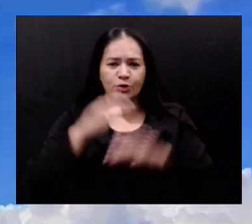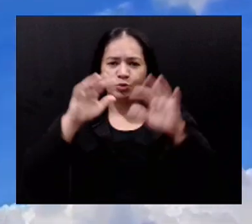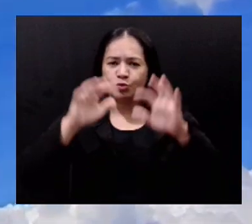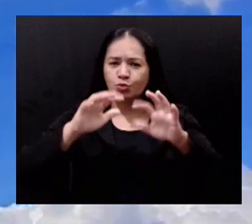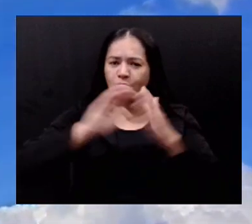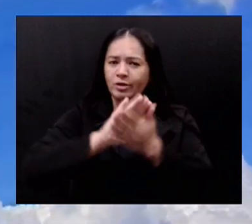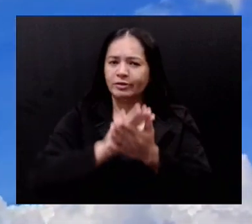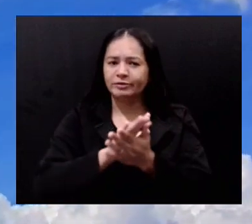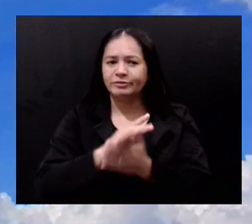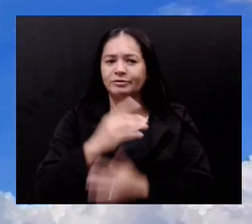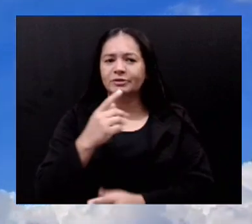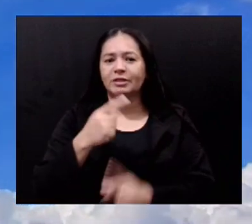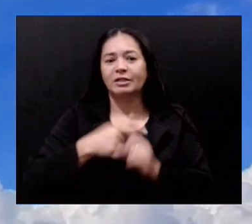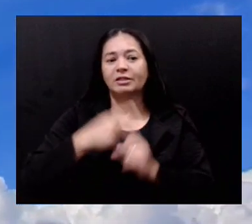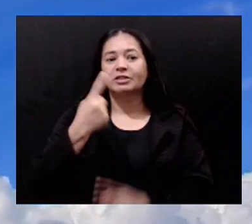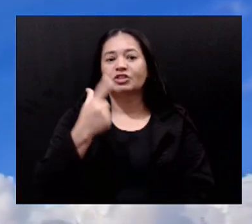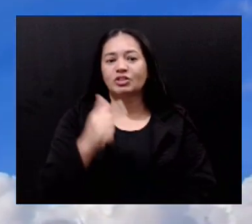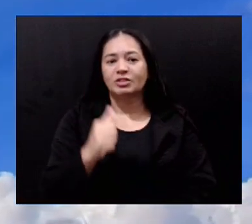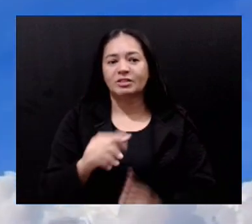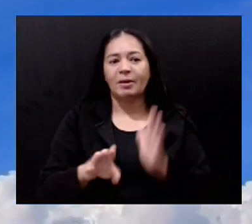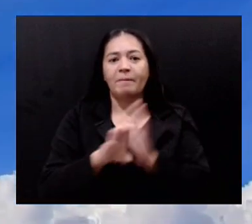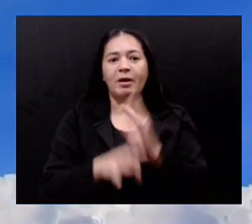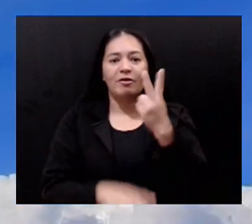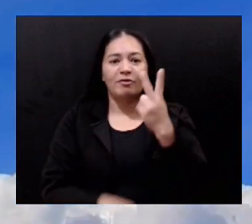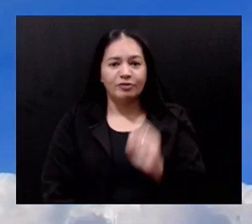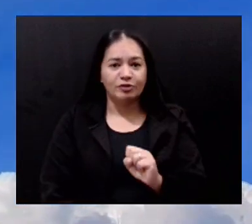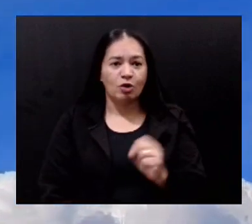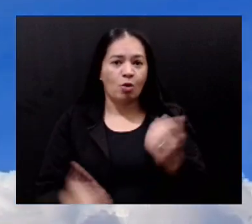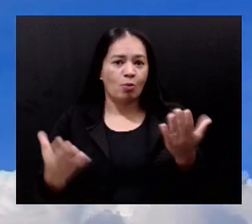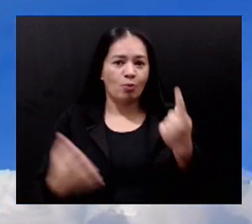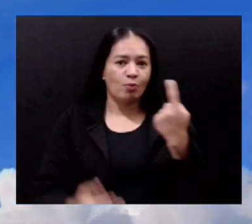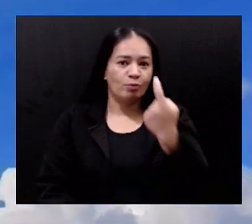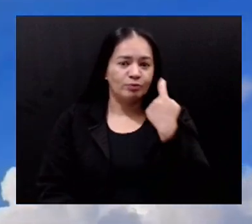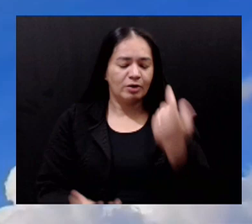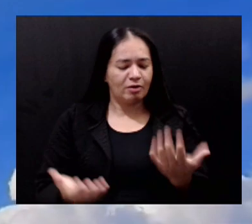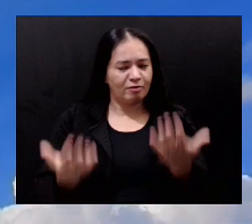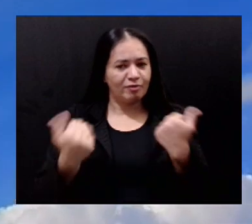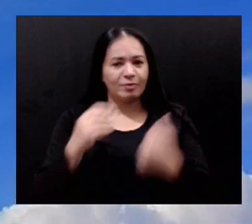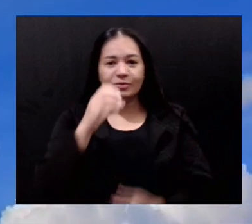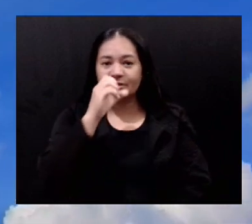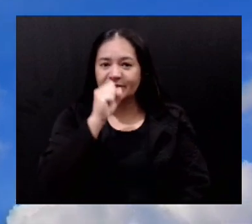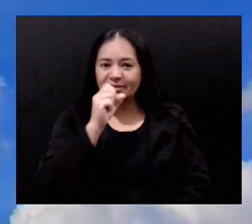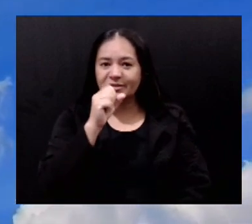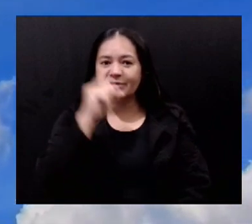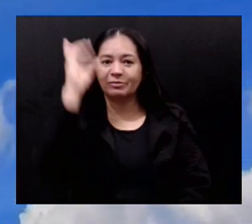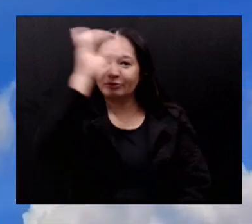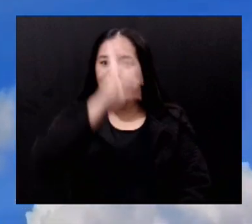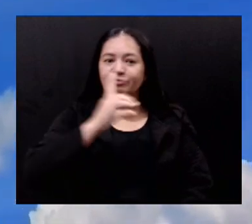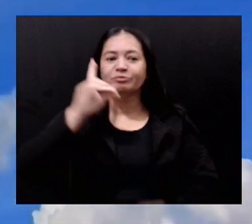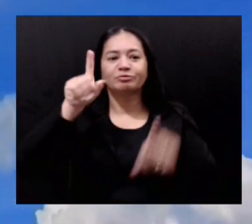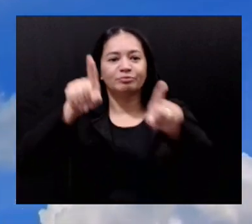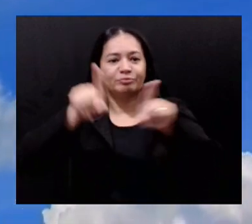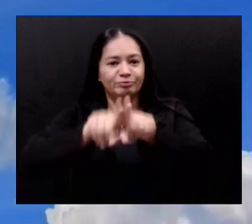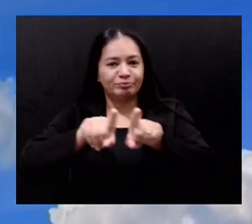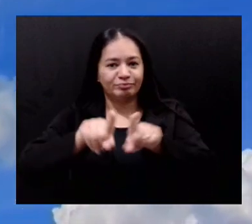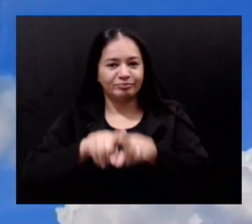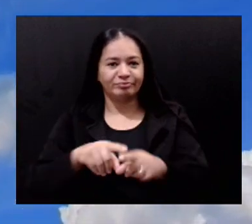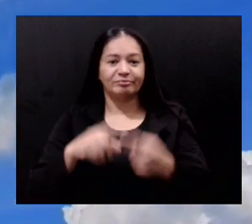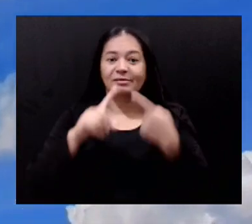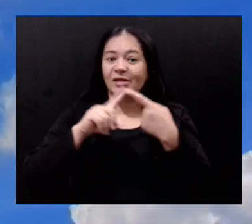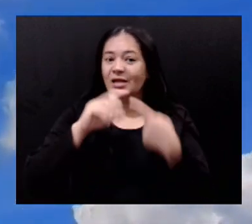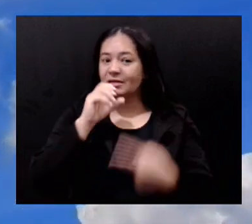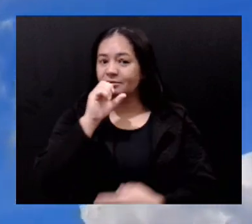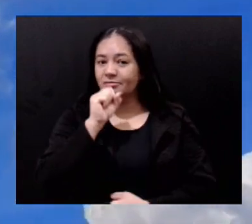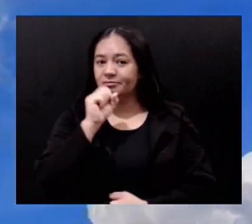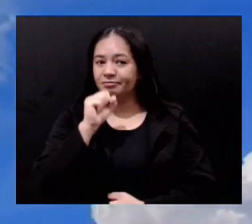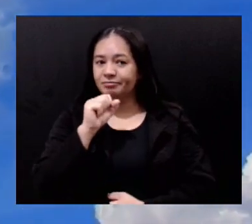máxima 28. Já que hoje é sexta, vamos com previsão para sábado e domingo também. Para sábado, a previsão do tempo é de um dia de